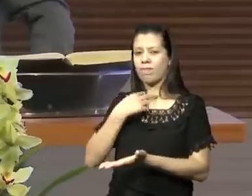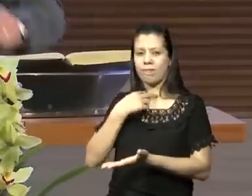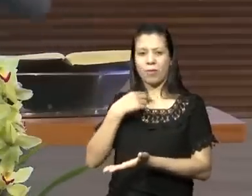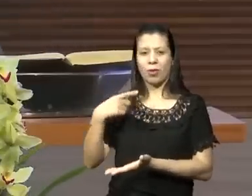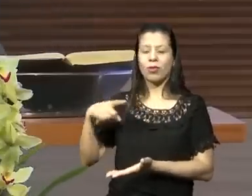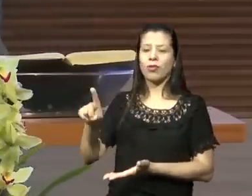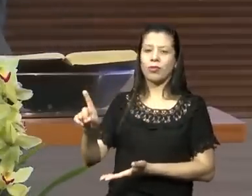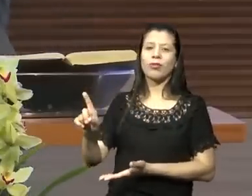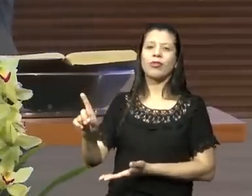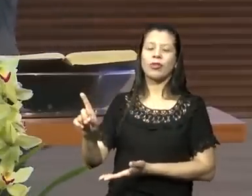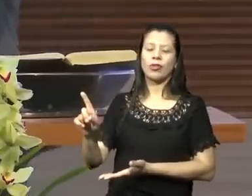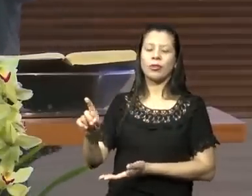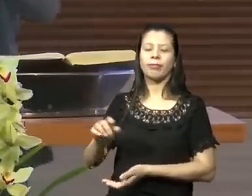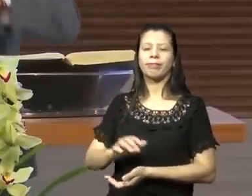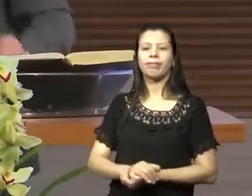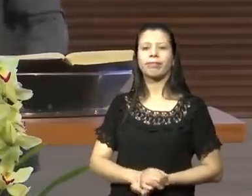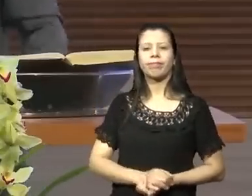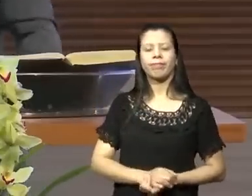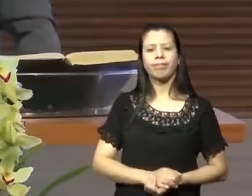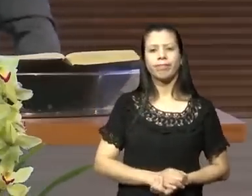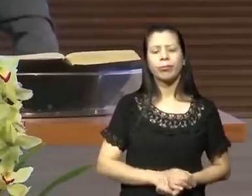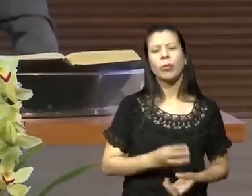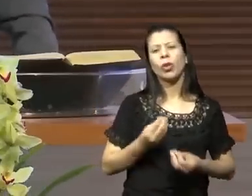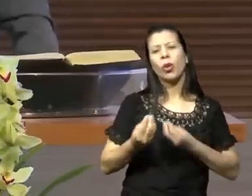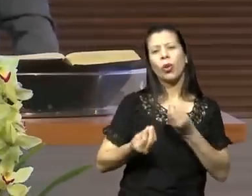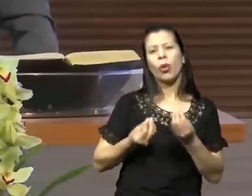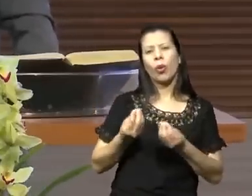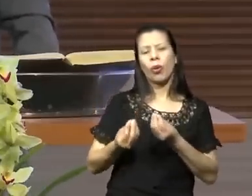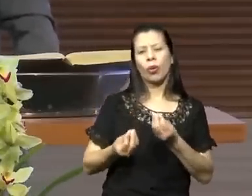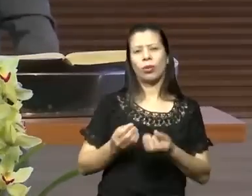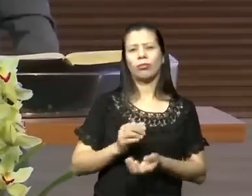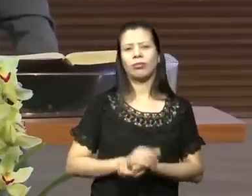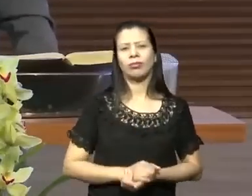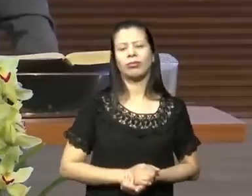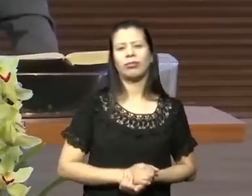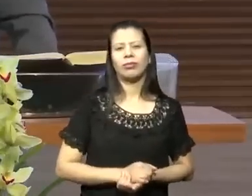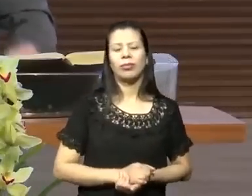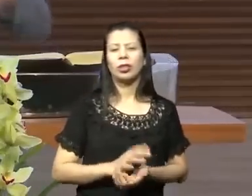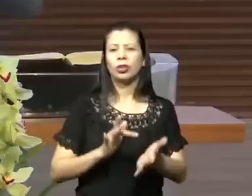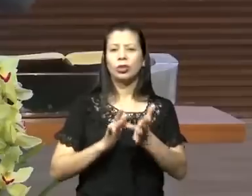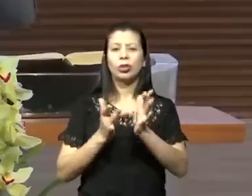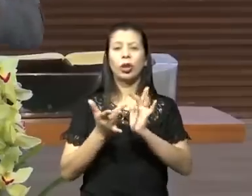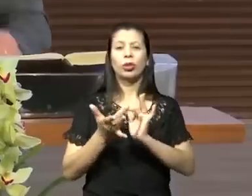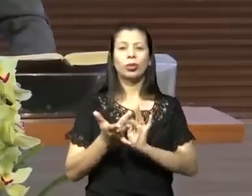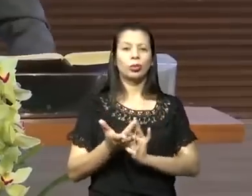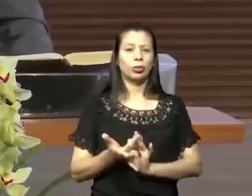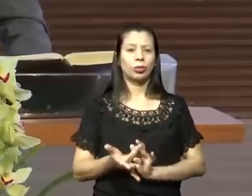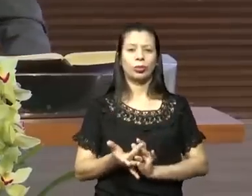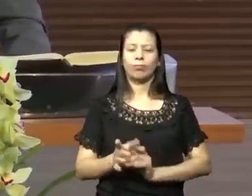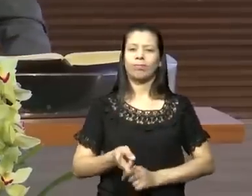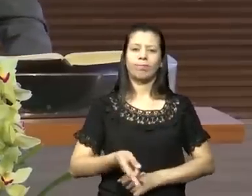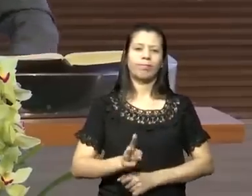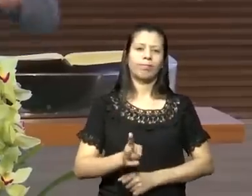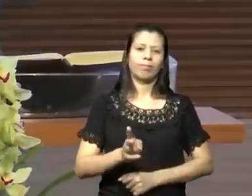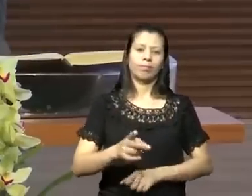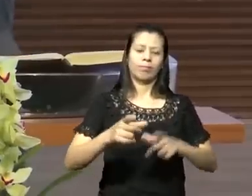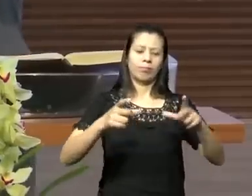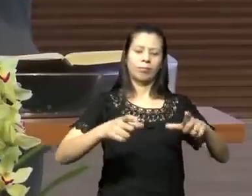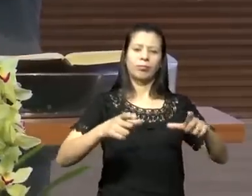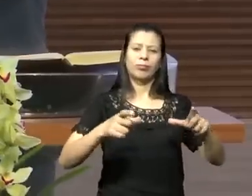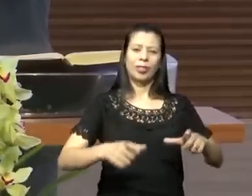a retirada de Deus queridos Esse é um tema solene na Bíblia